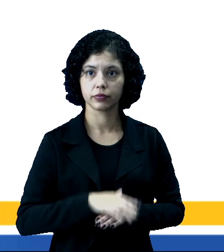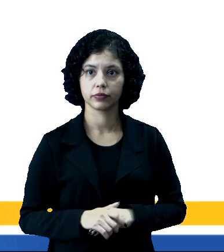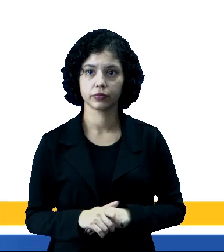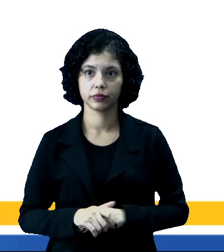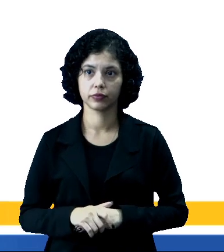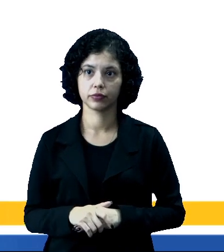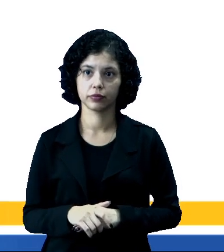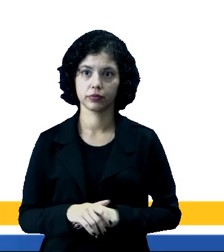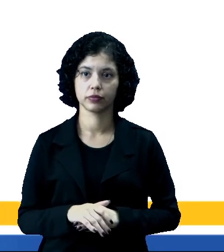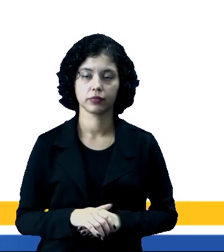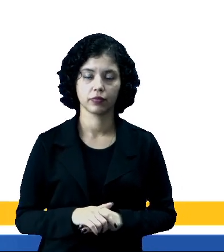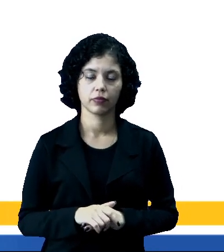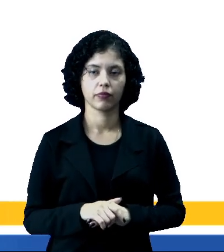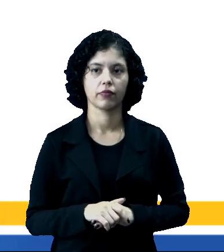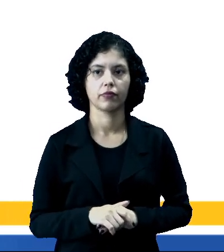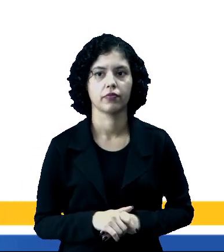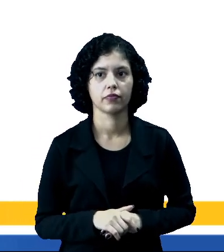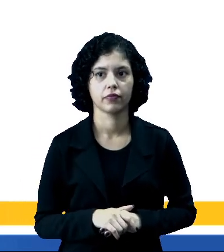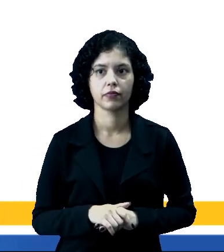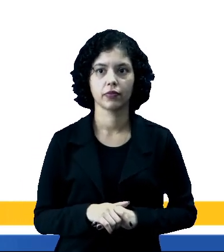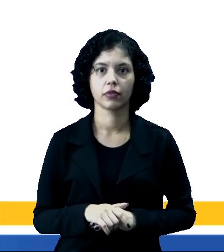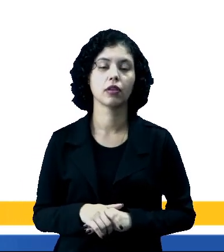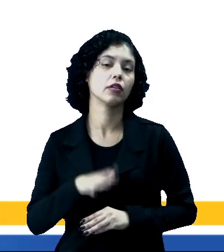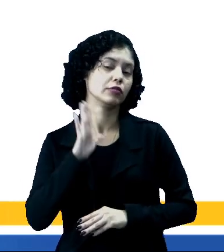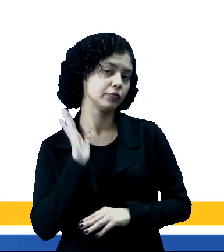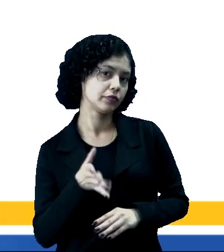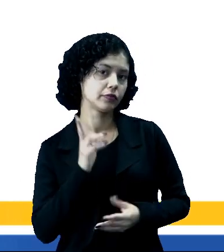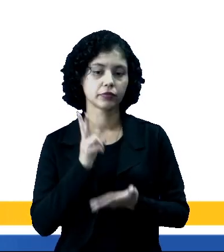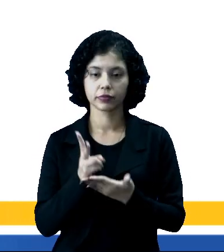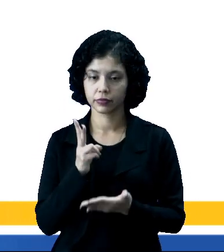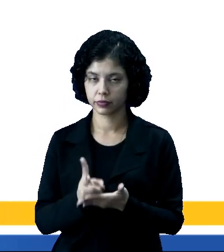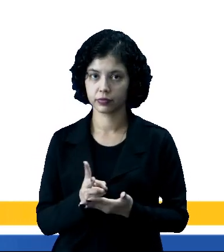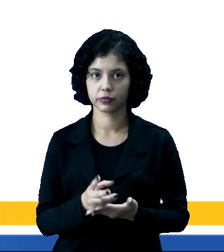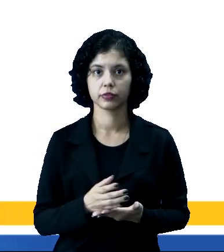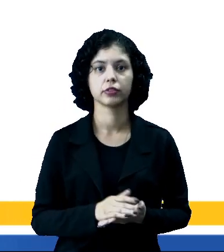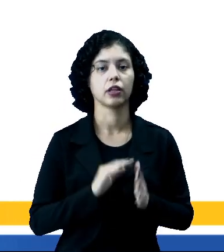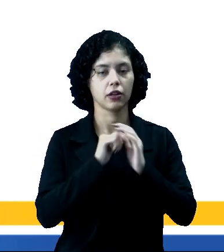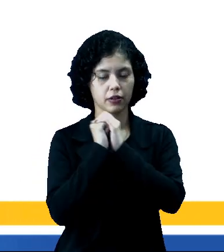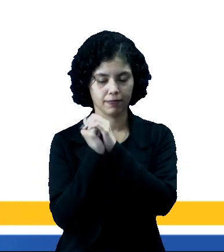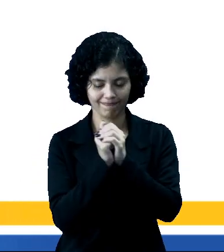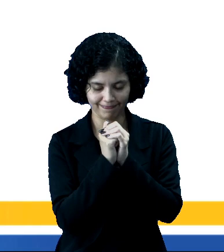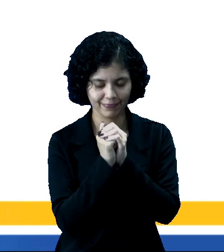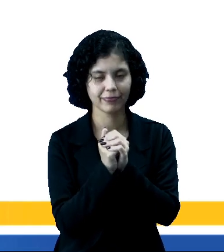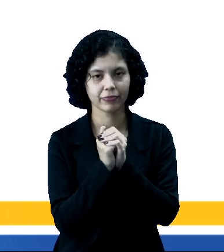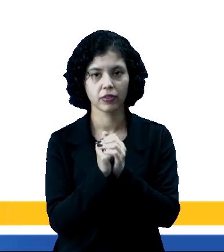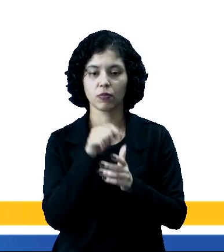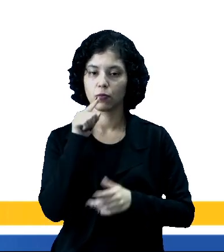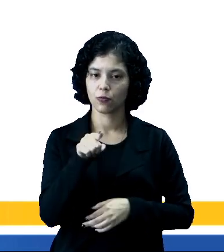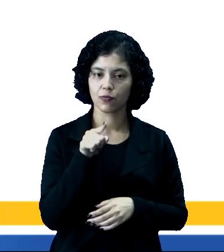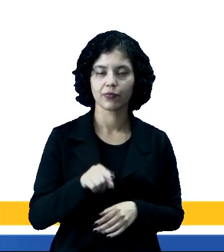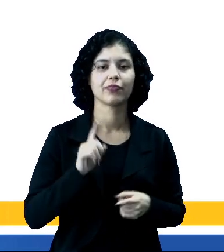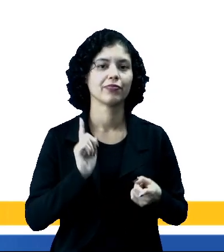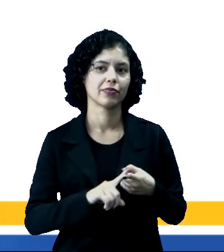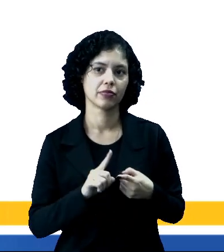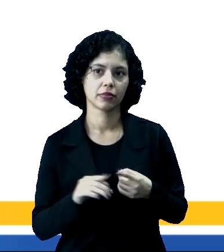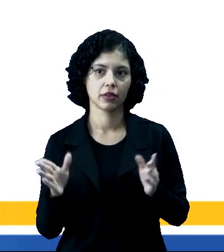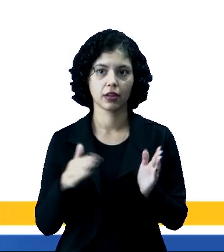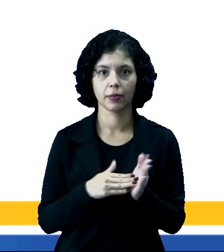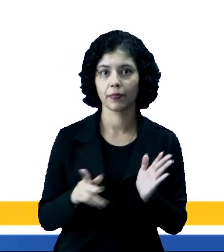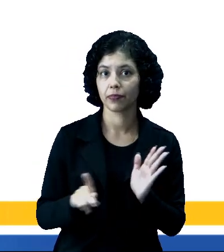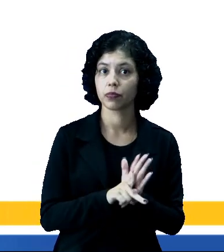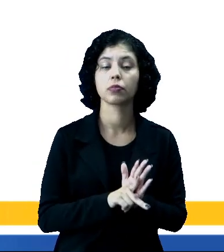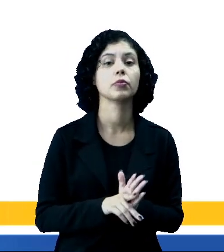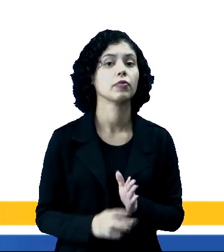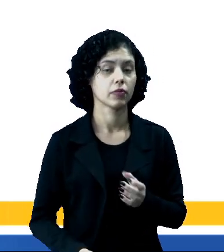sinto orgulhosa de minha madre, de por vida. Ou seja, eu sinto graça por você, até pelo meu